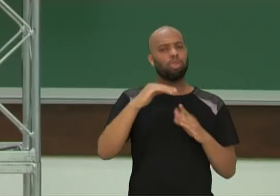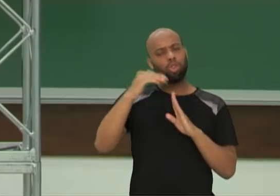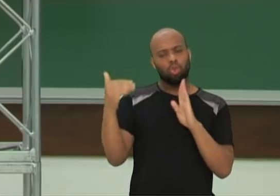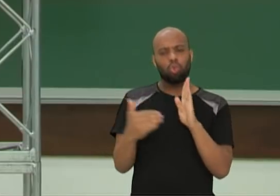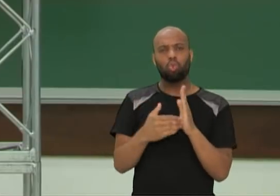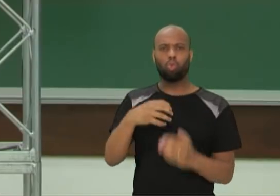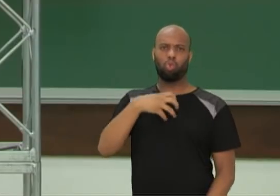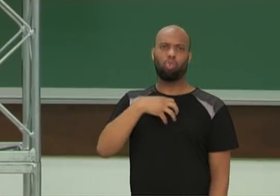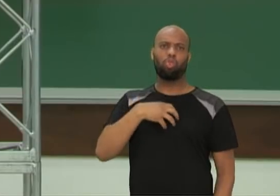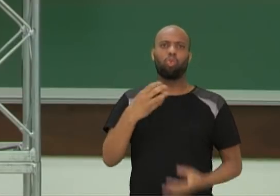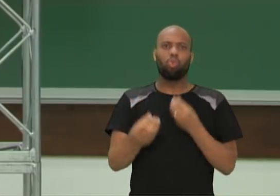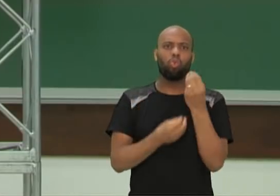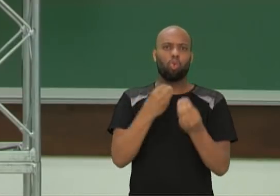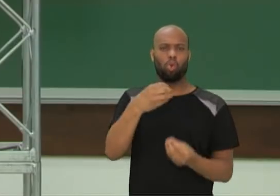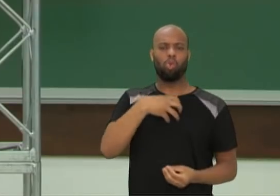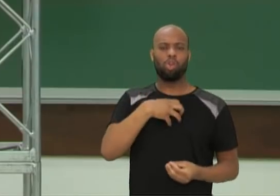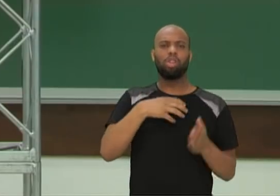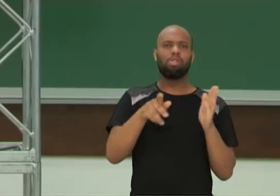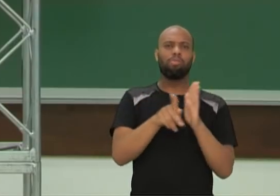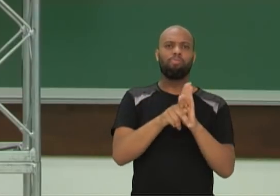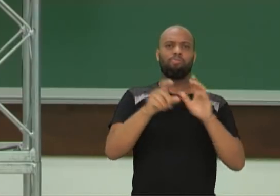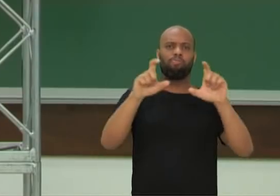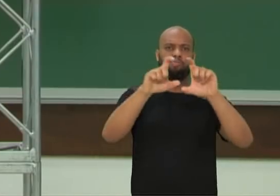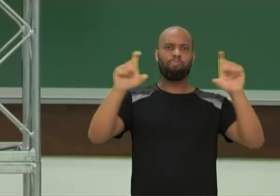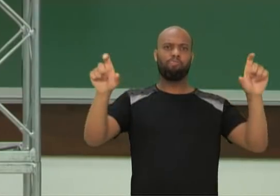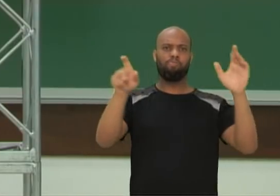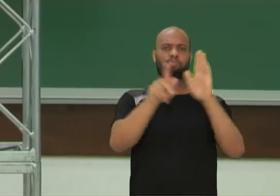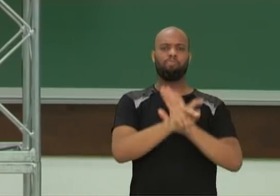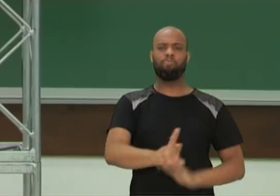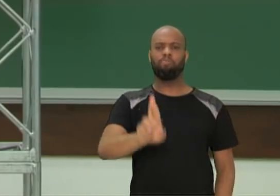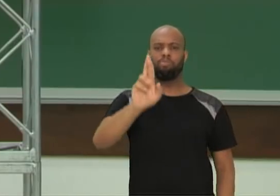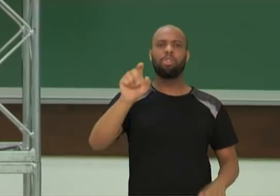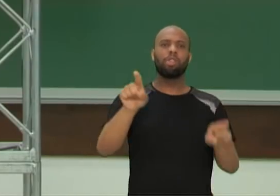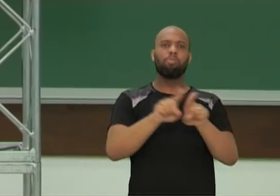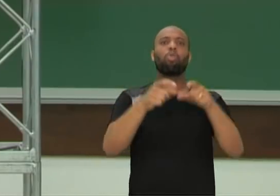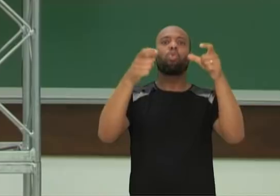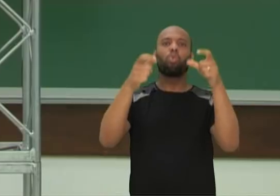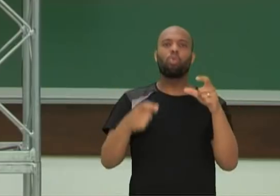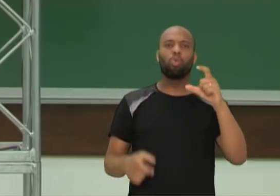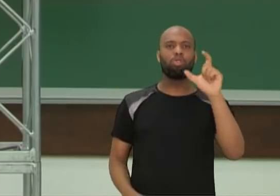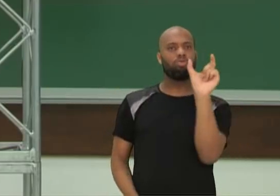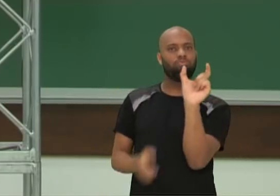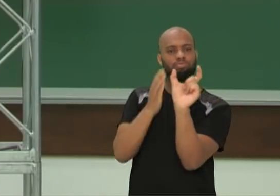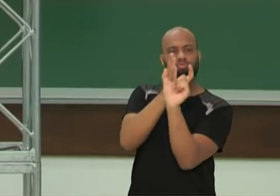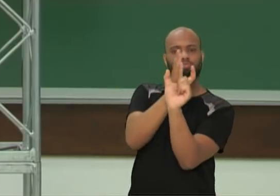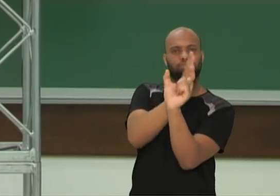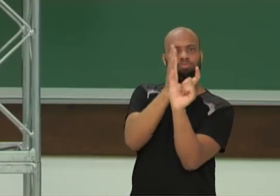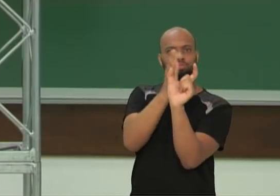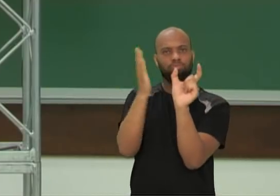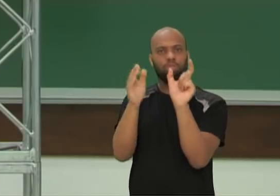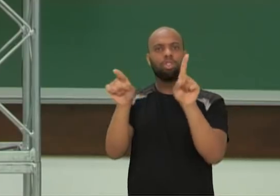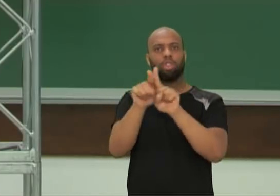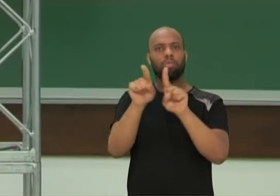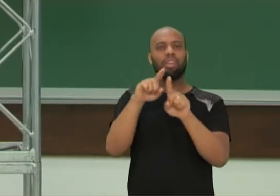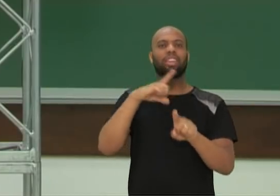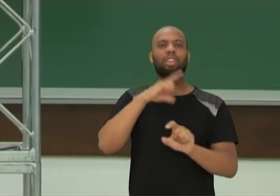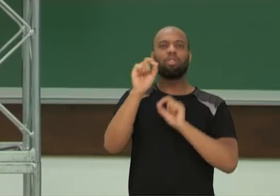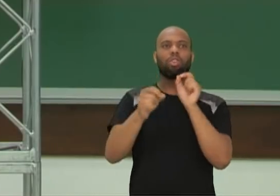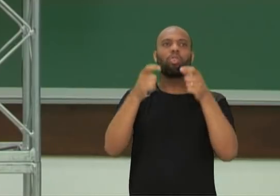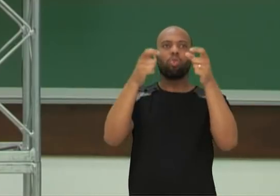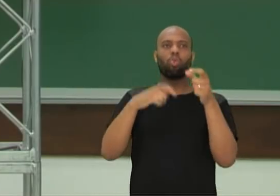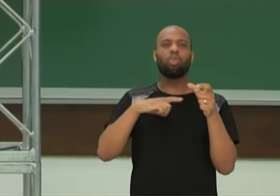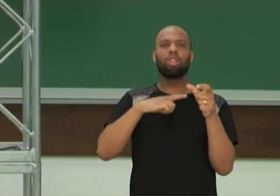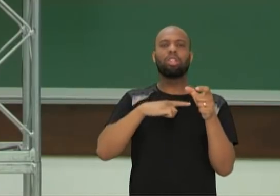no formato de qual que é a equação da reta, aonde está o eixo de simetria, aonde está o eixo, aonde está a